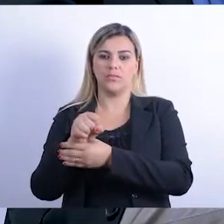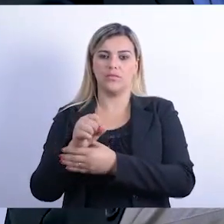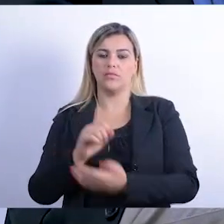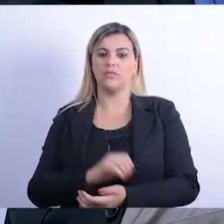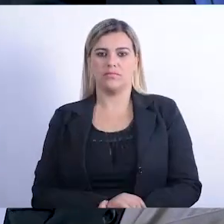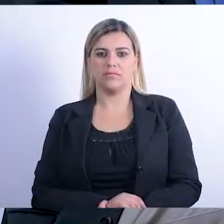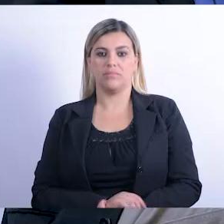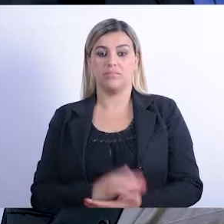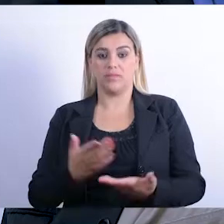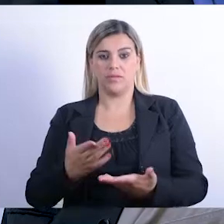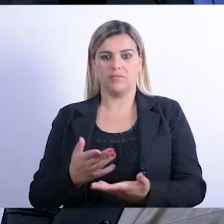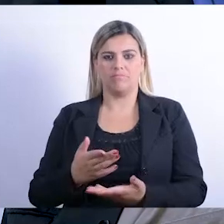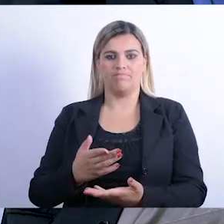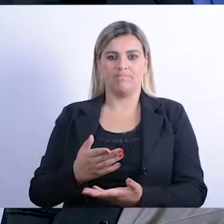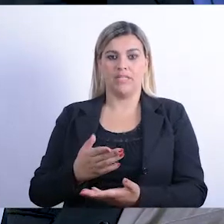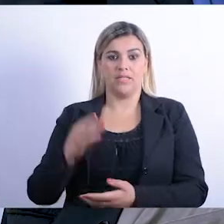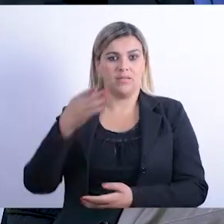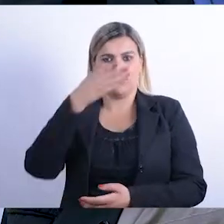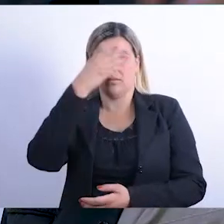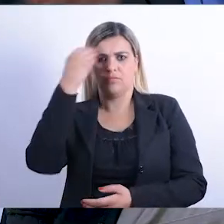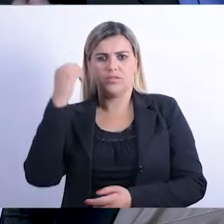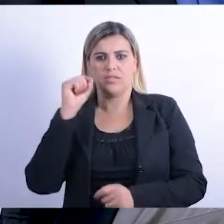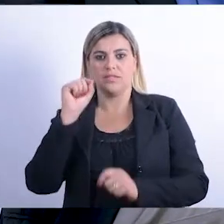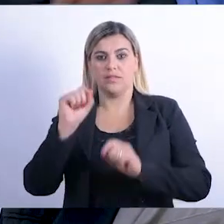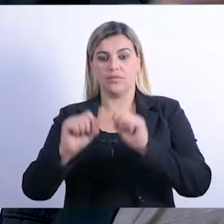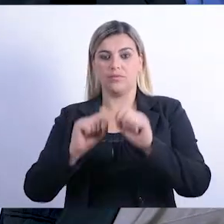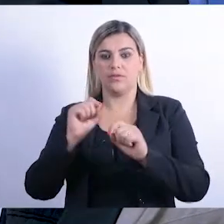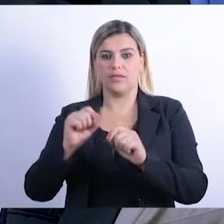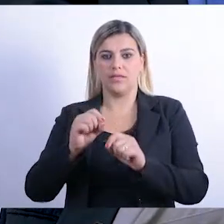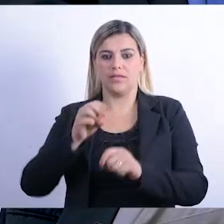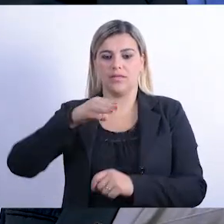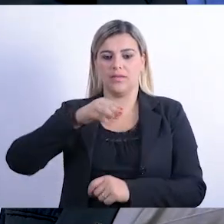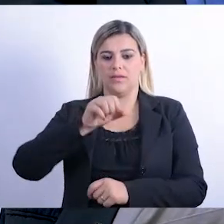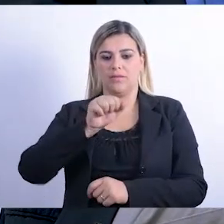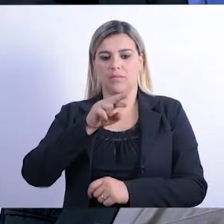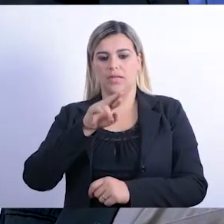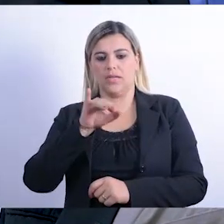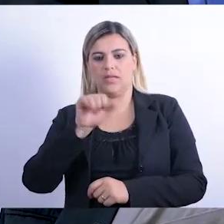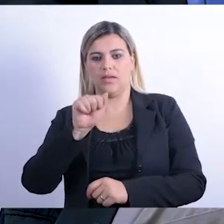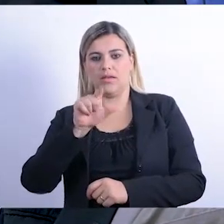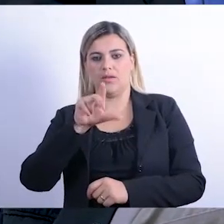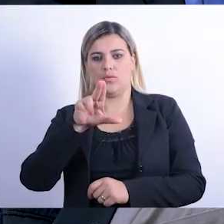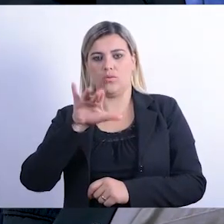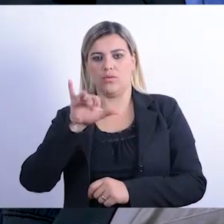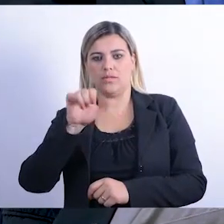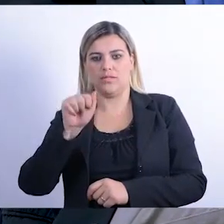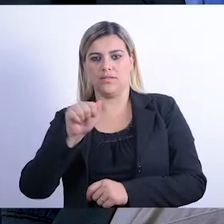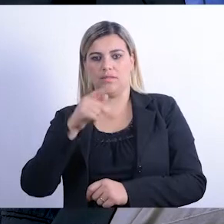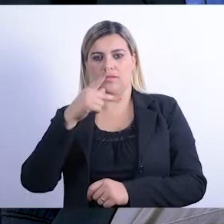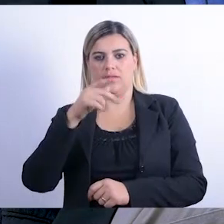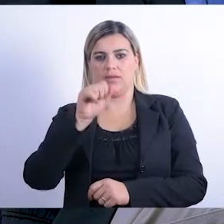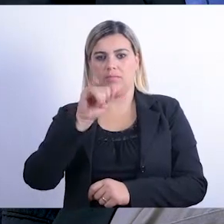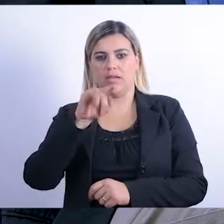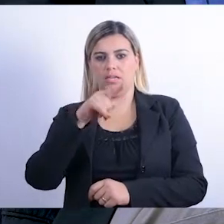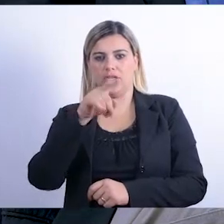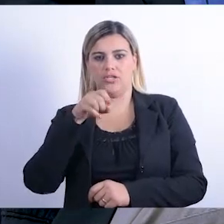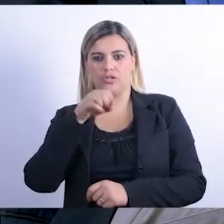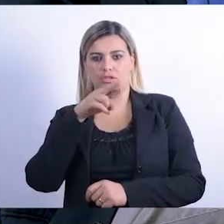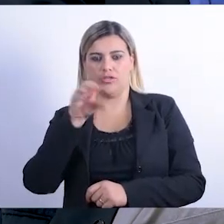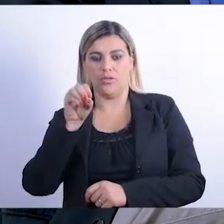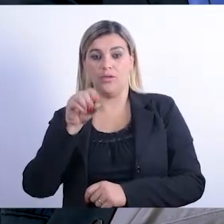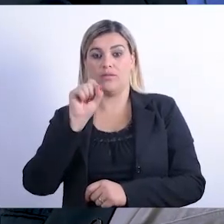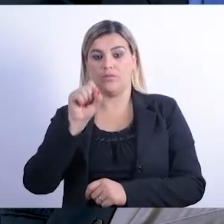Paixão. Se não é a professora Maria Lúcia Paixão, hoje é finada, né? Ela morreu, infelizmente.